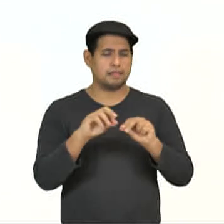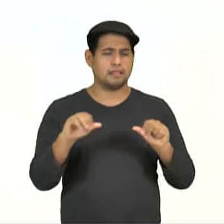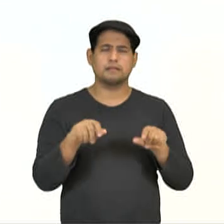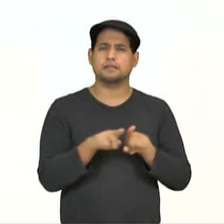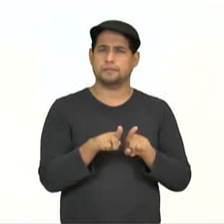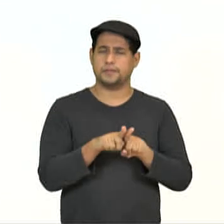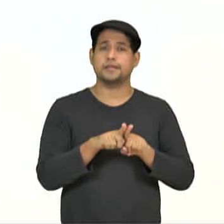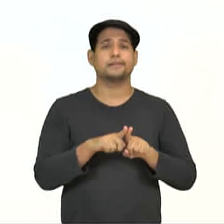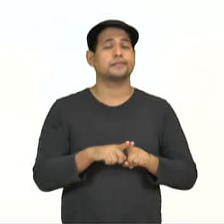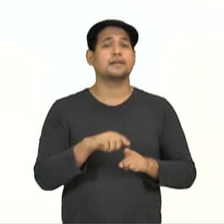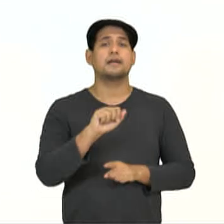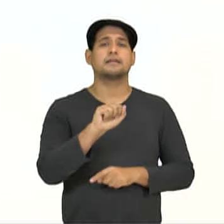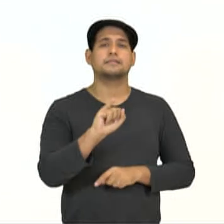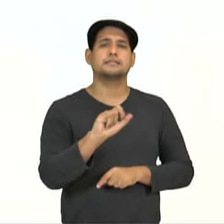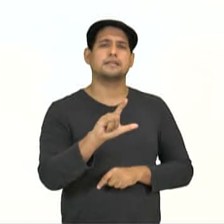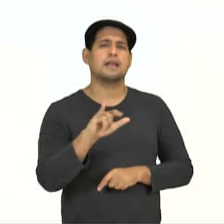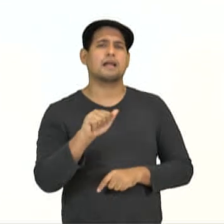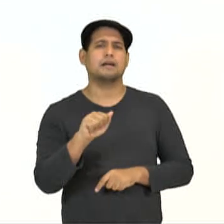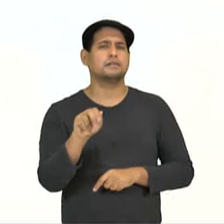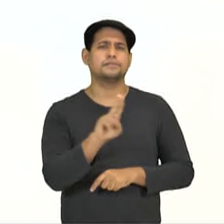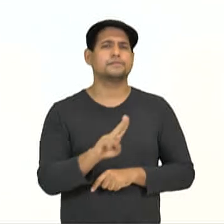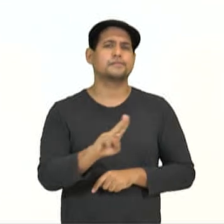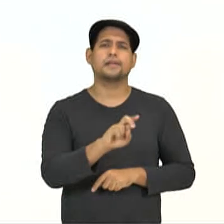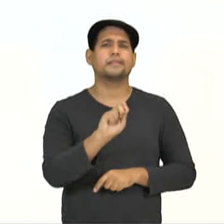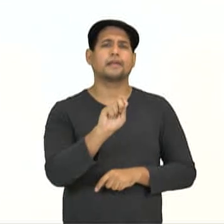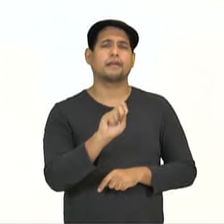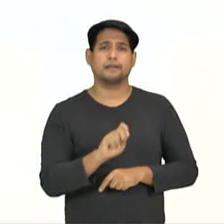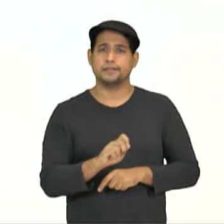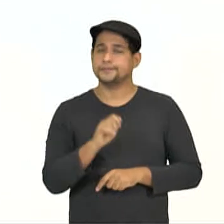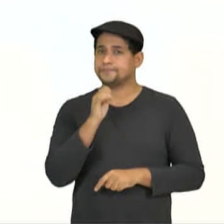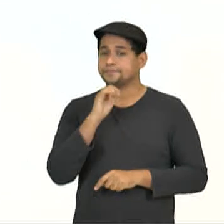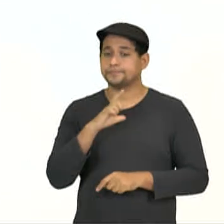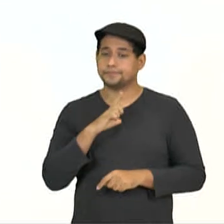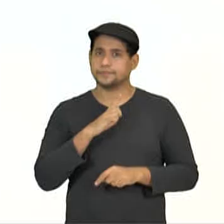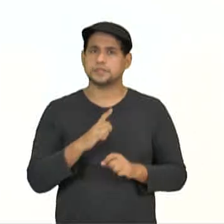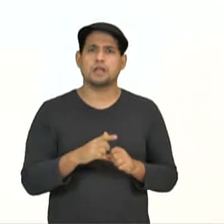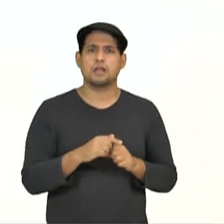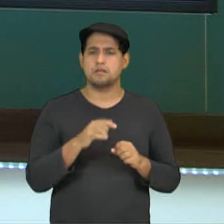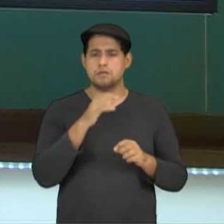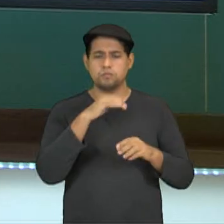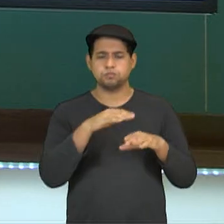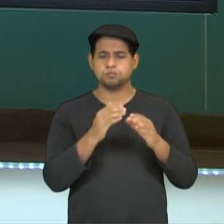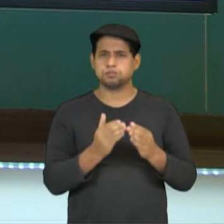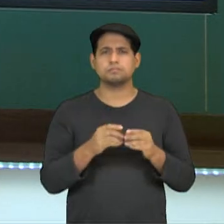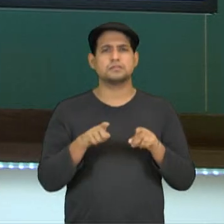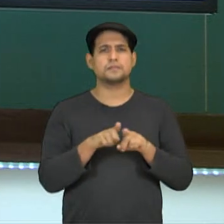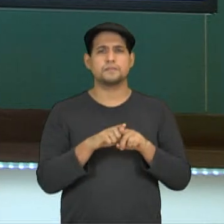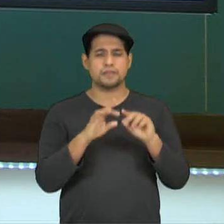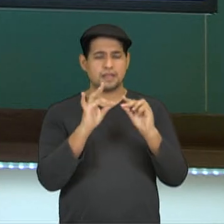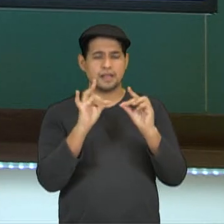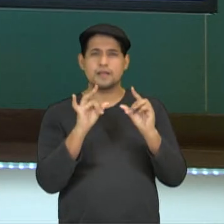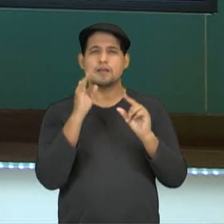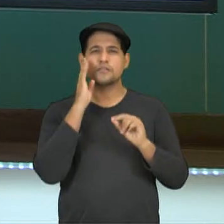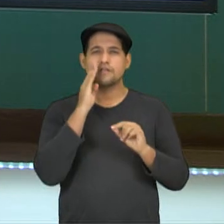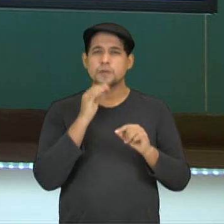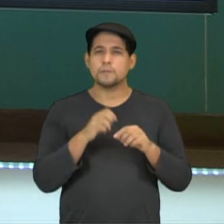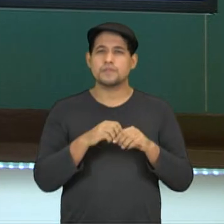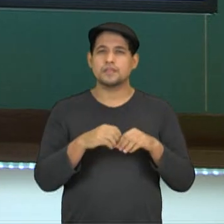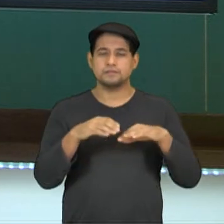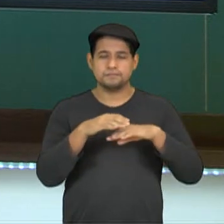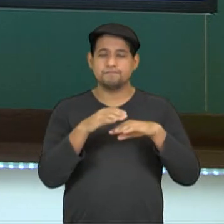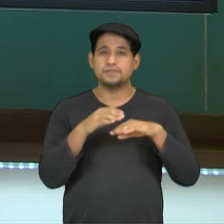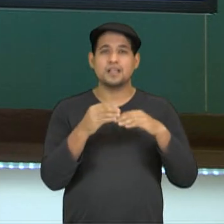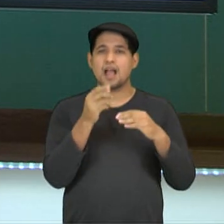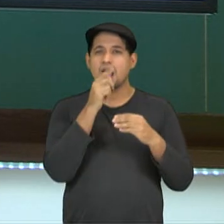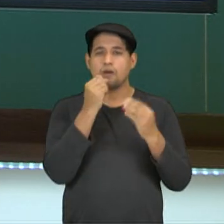tá? A sílica, ela é muito utilizada, vem dentro de bolsas de calçados, né? Ela é usada para